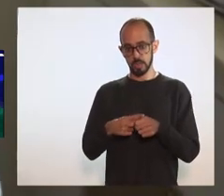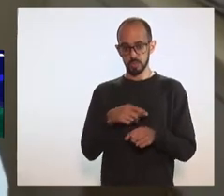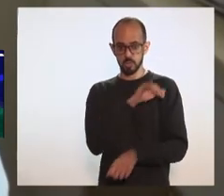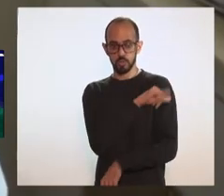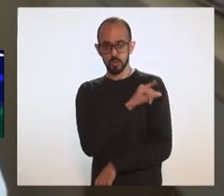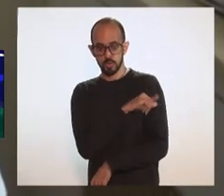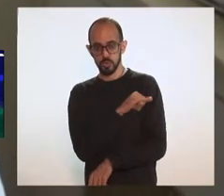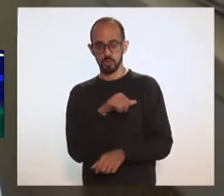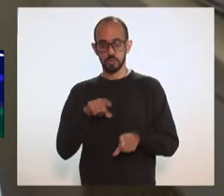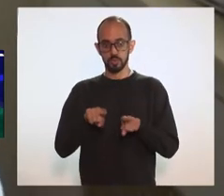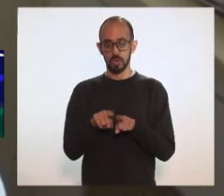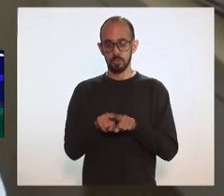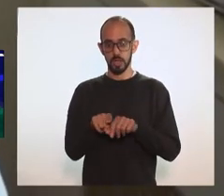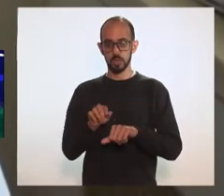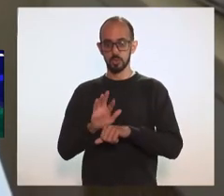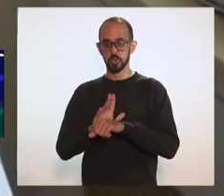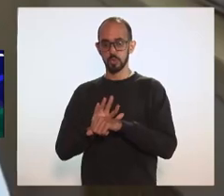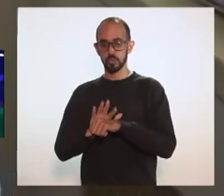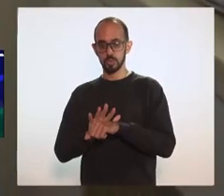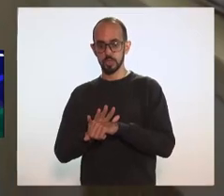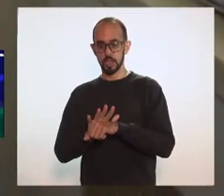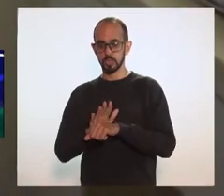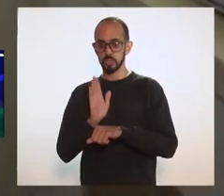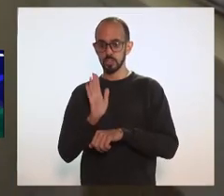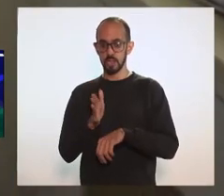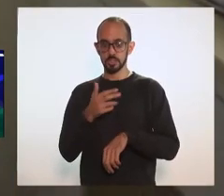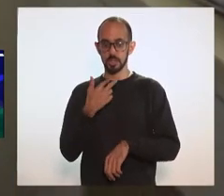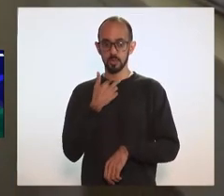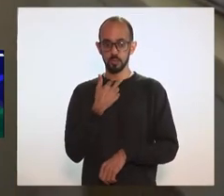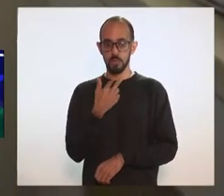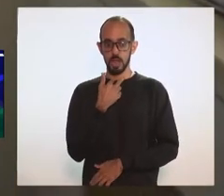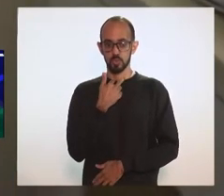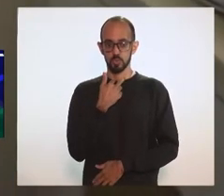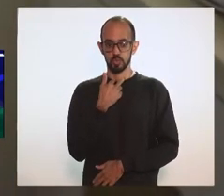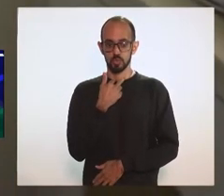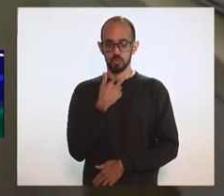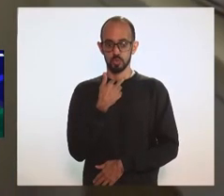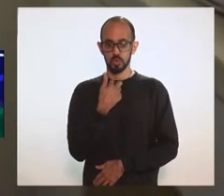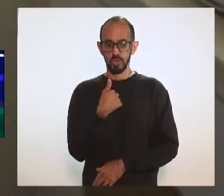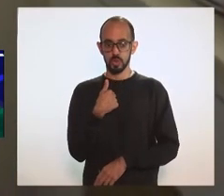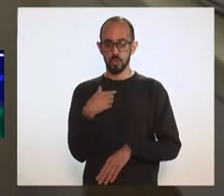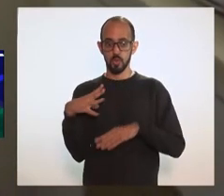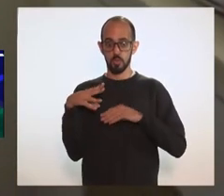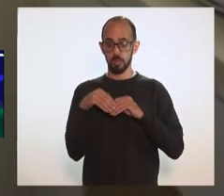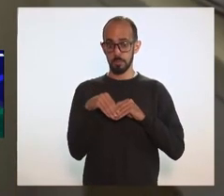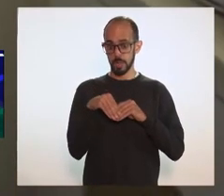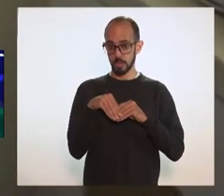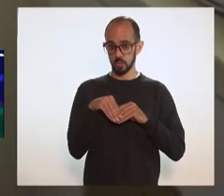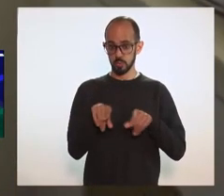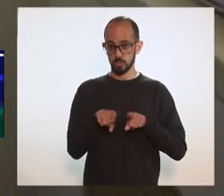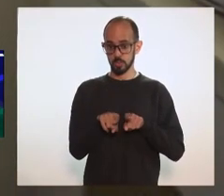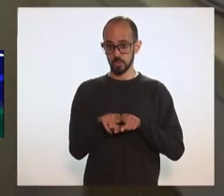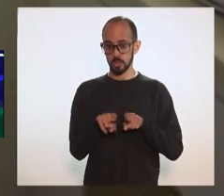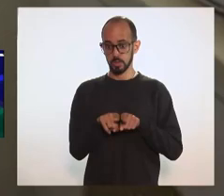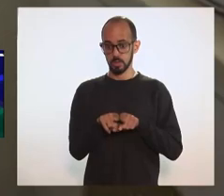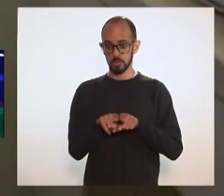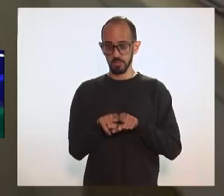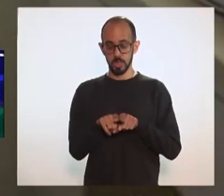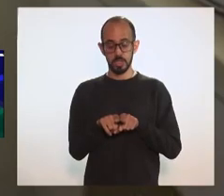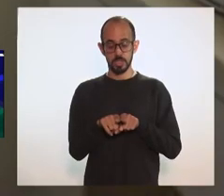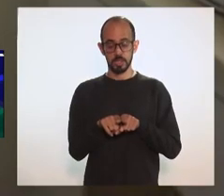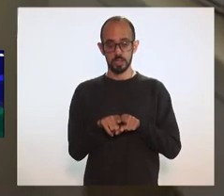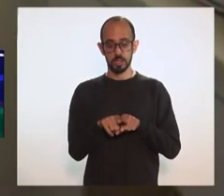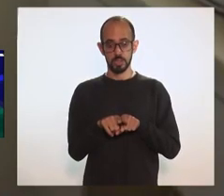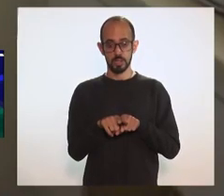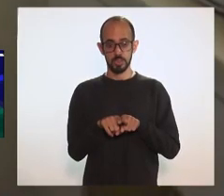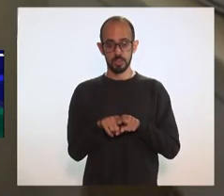já estariam ocupados. Eu complemento dizendo, deputada Marta Rocha,